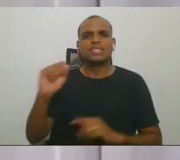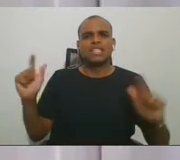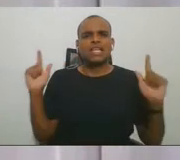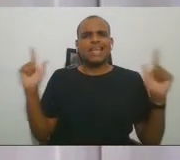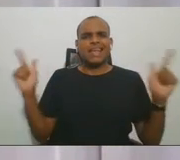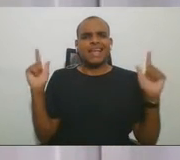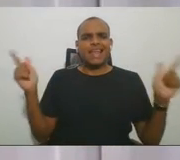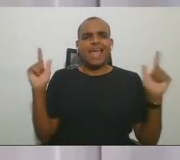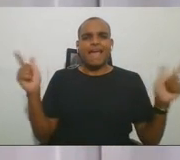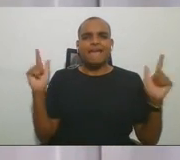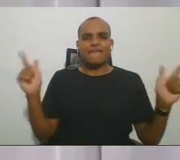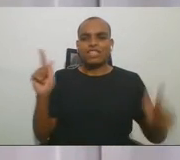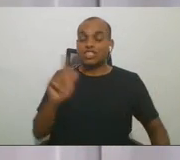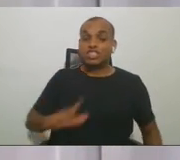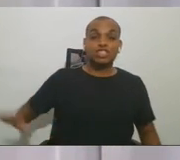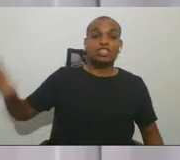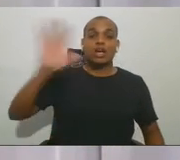indeterminado.